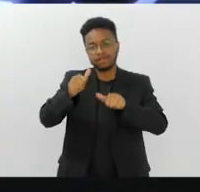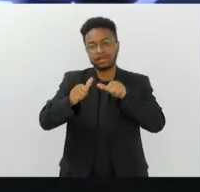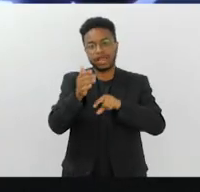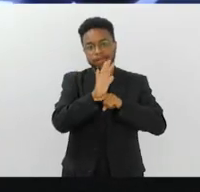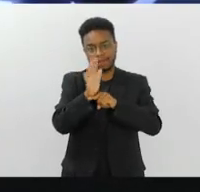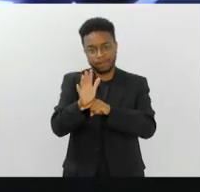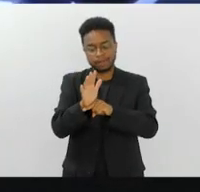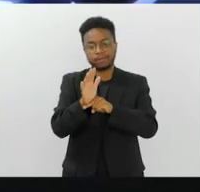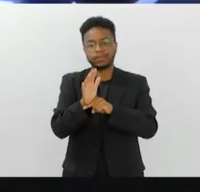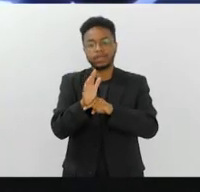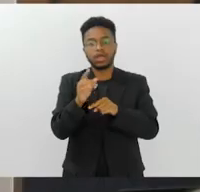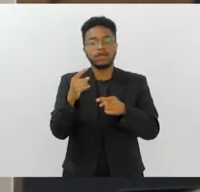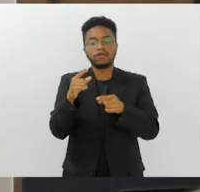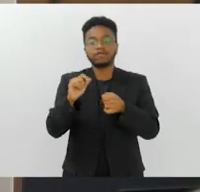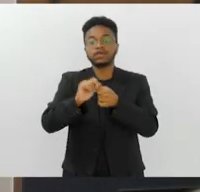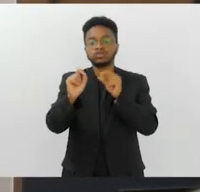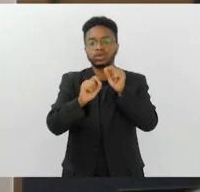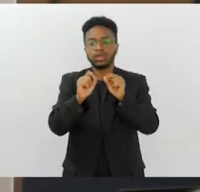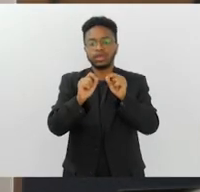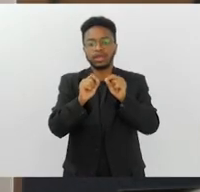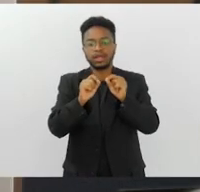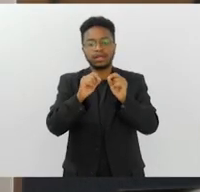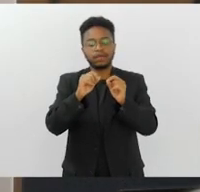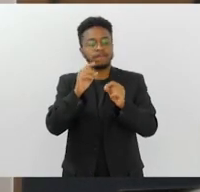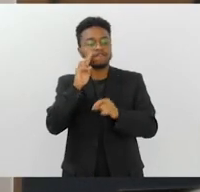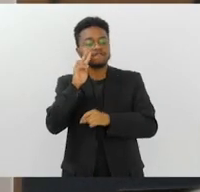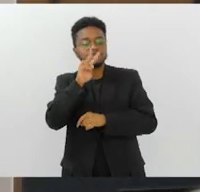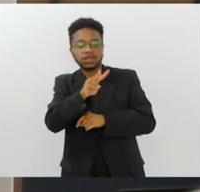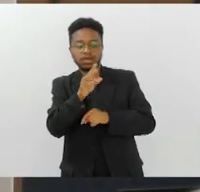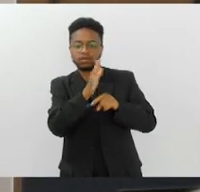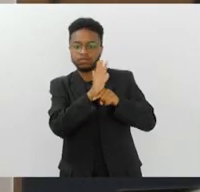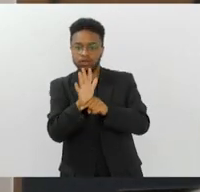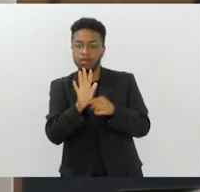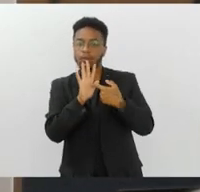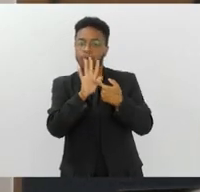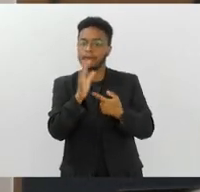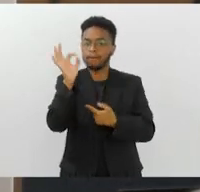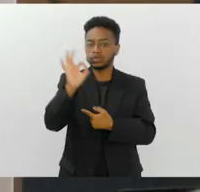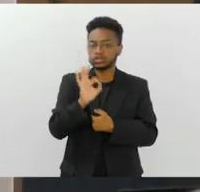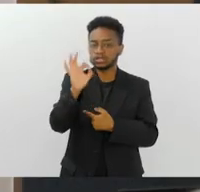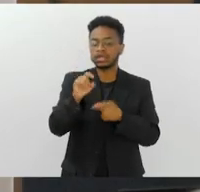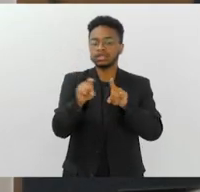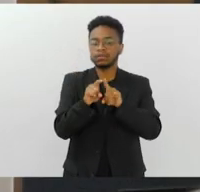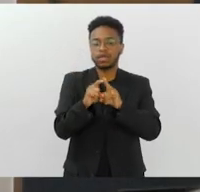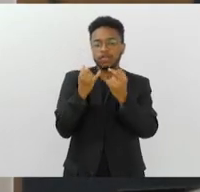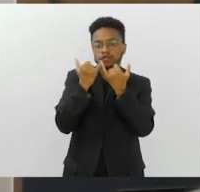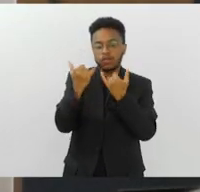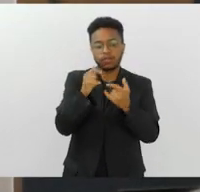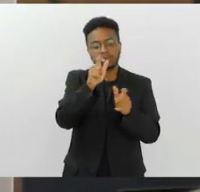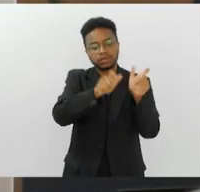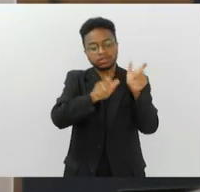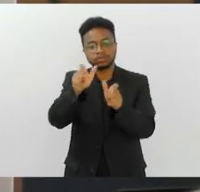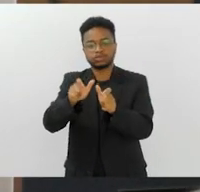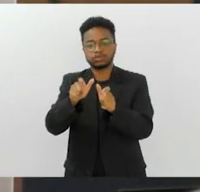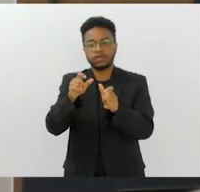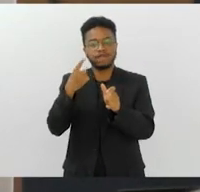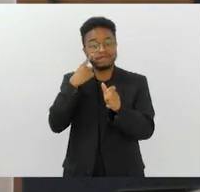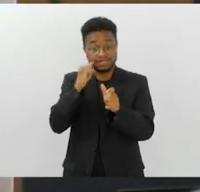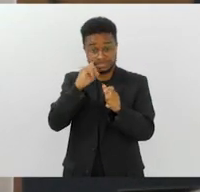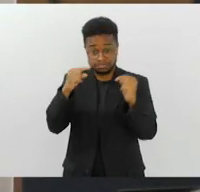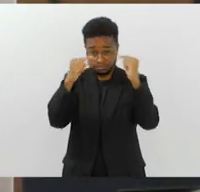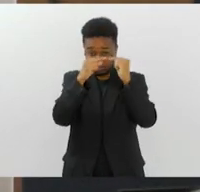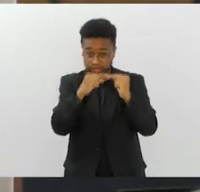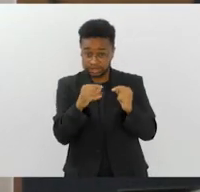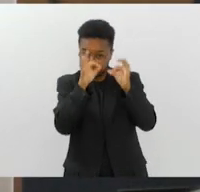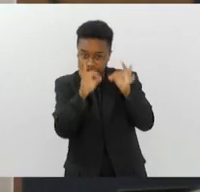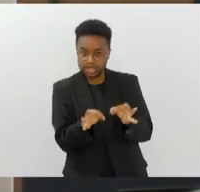filtro que é o que ele analisa a imagem o percentual os dados do cidadão para ver se tá tudo em conformidade se estiver